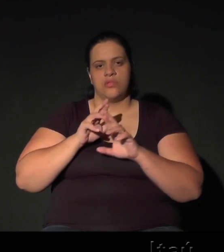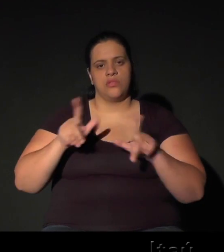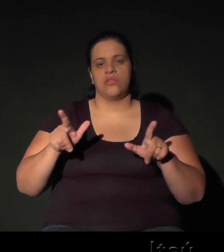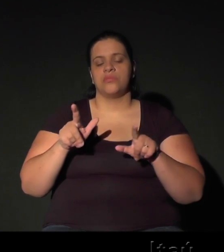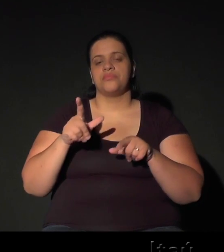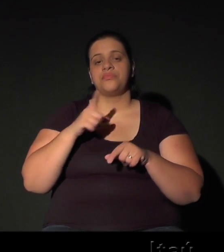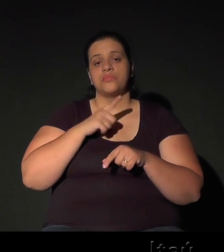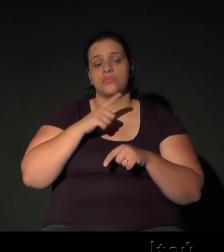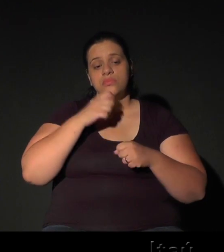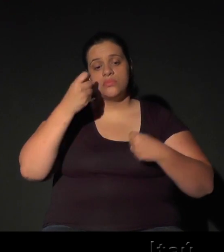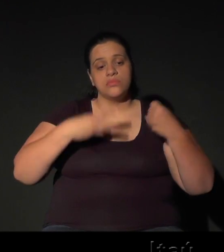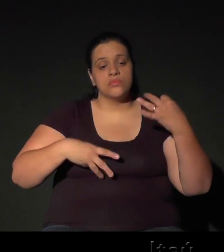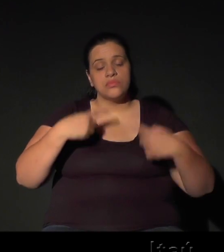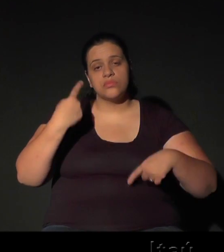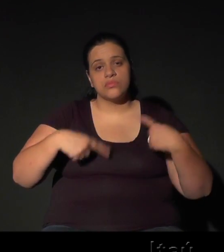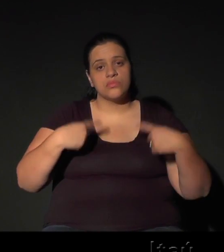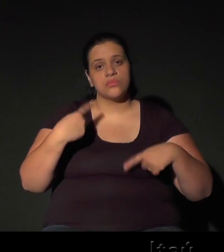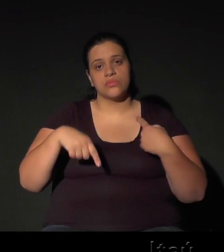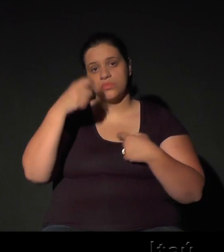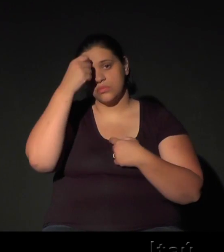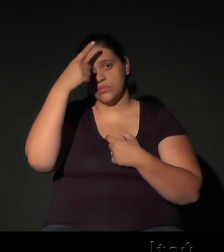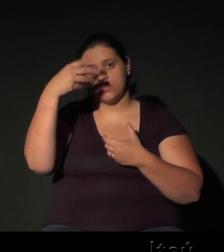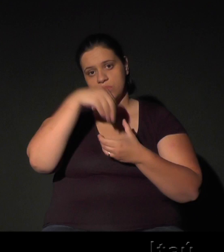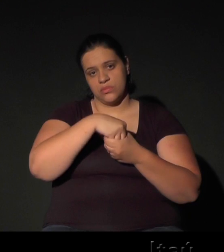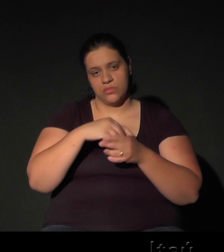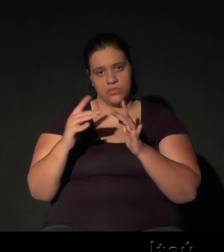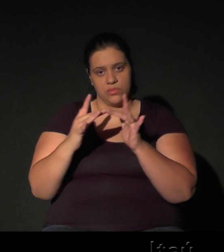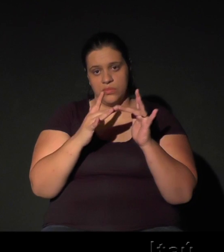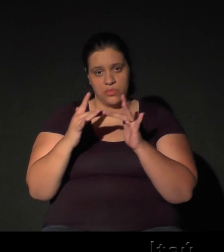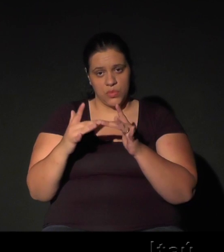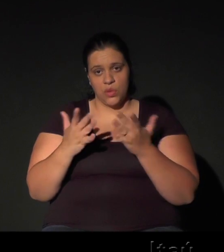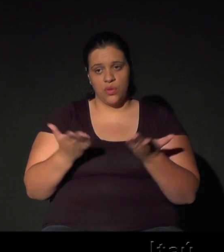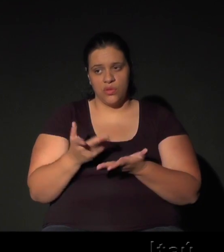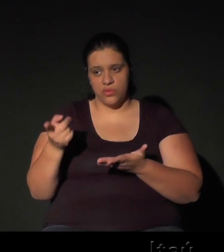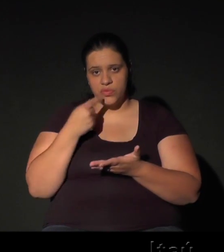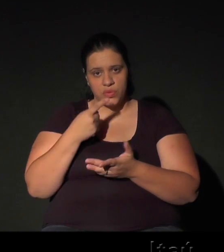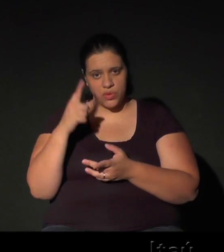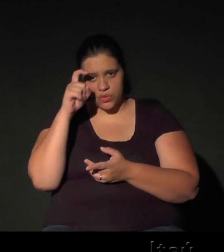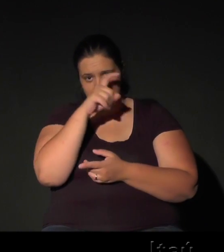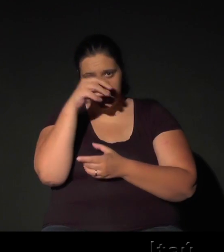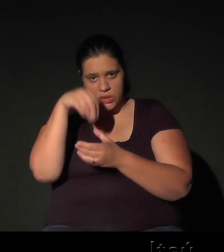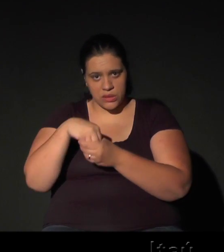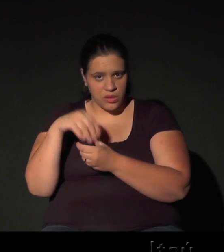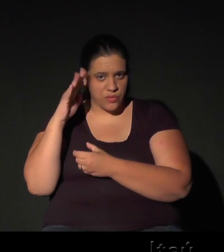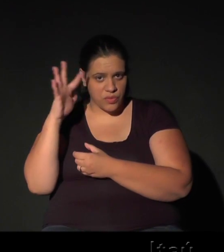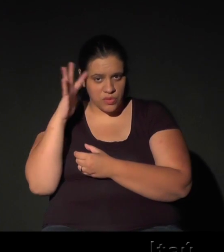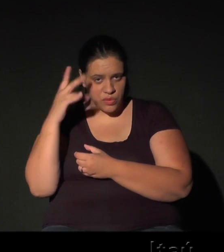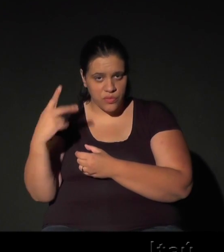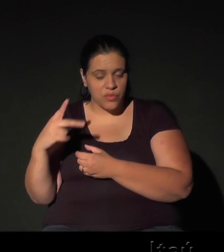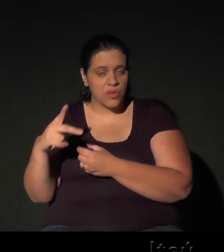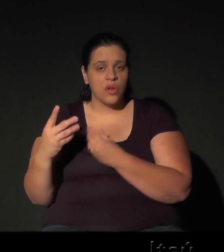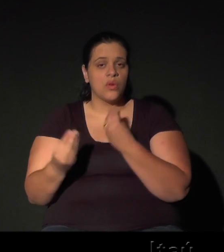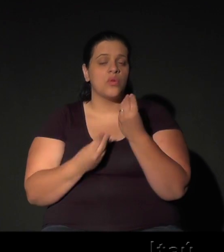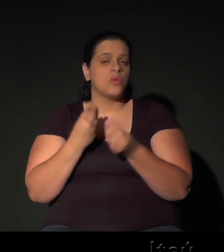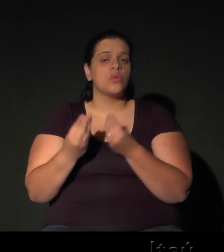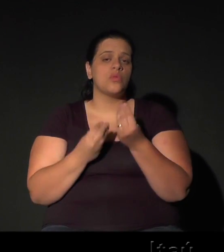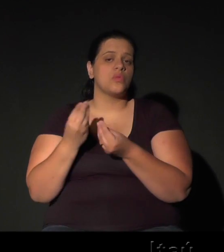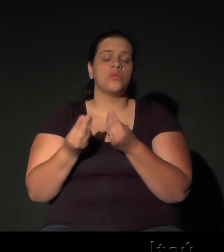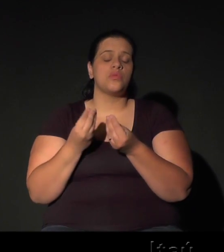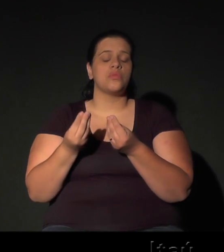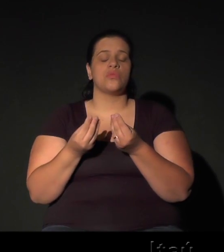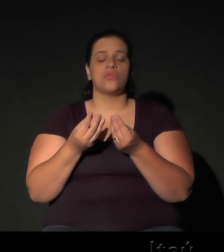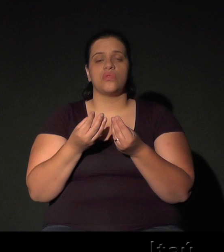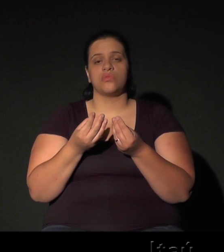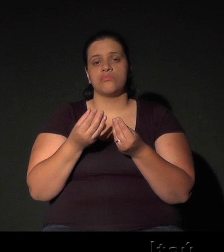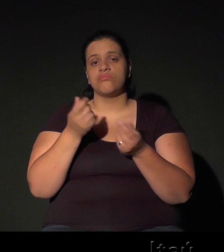expressão cultural das relações sociais hoje você colocou que encontrou essa dificuldade na filosofia como é que você vê essa essa